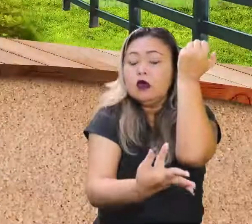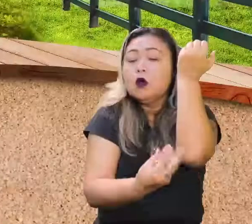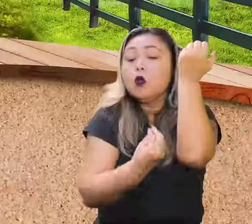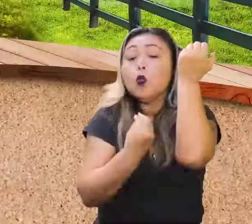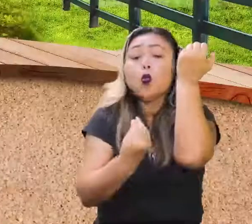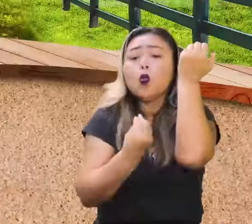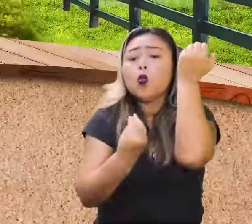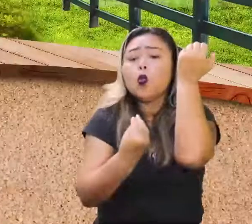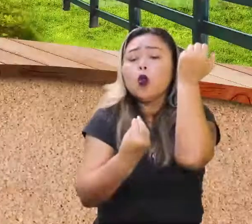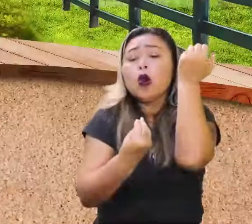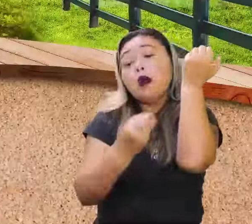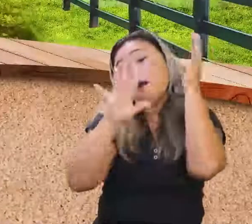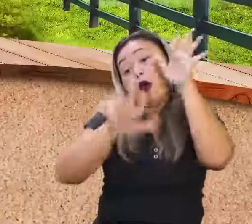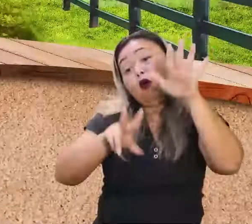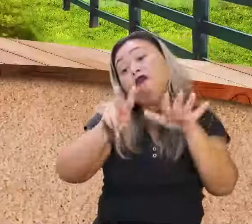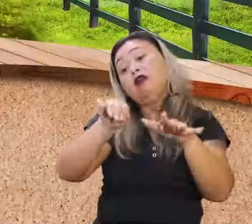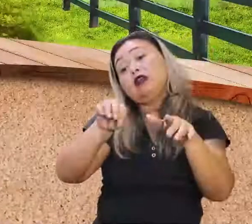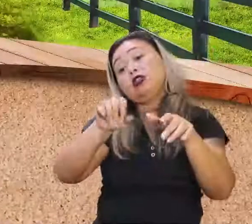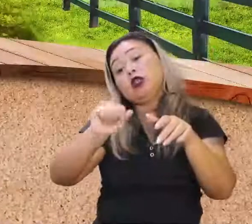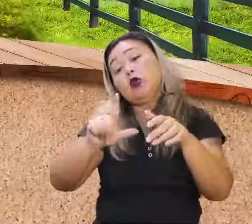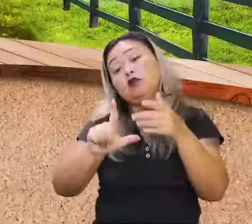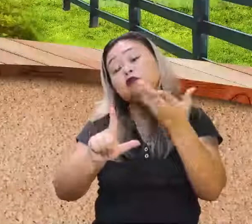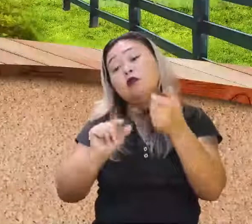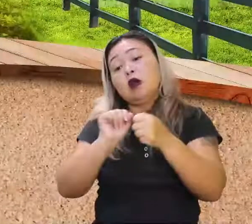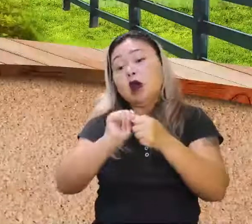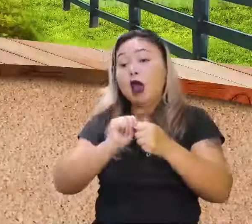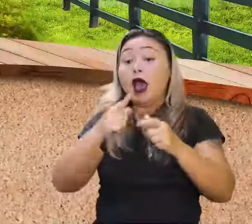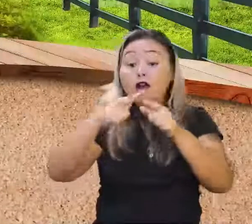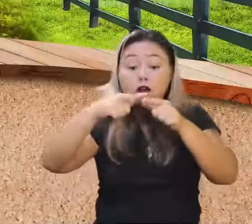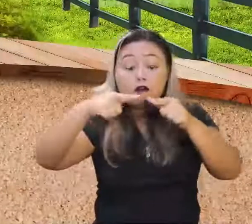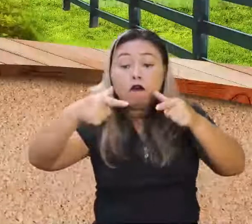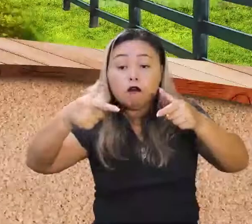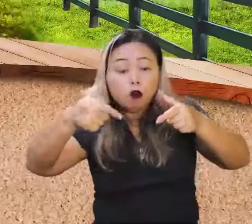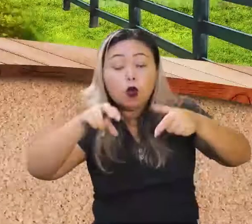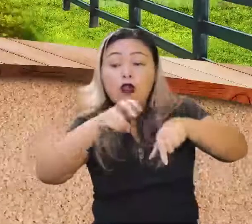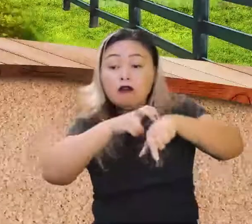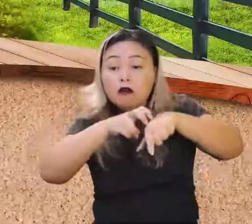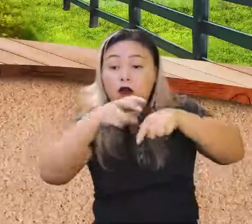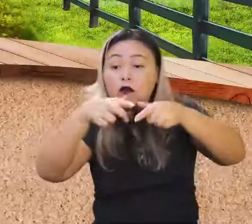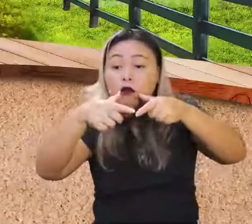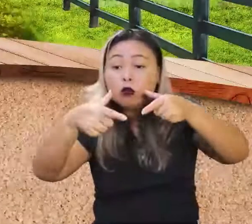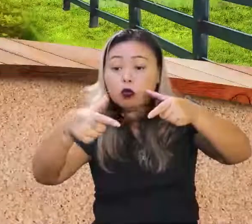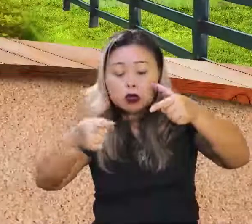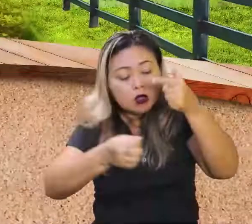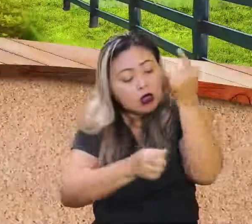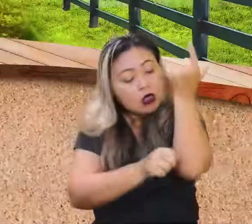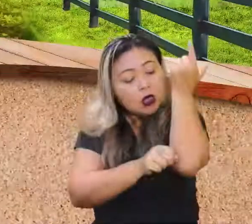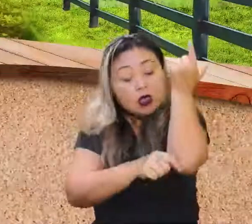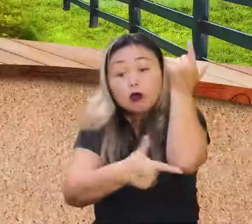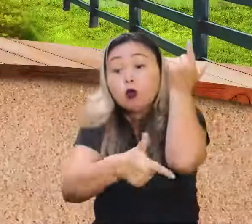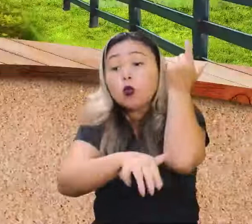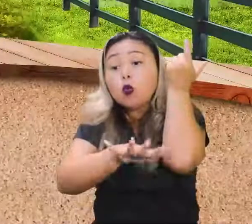sentido? Para alguns vegetais. A gente vê que as folhas, ali durante o processo, as folhas não nascem, ficam tudo